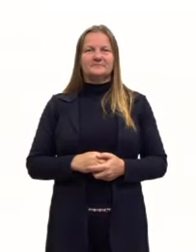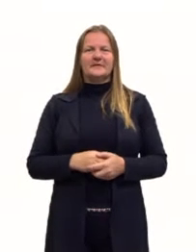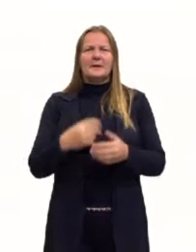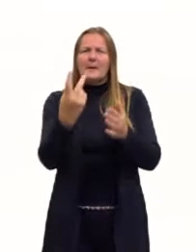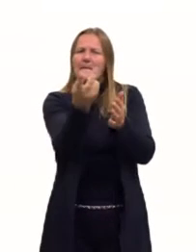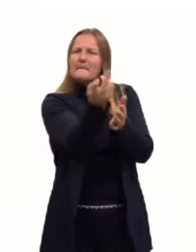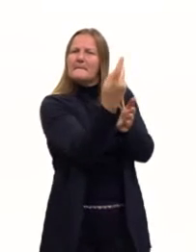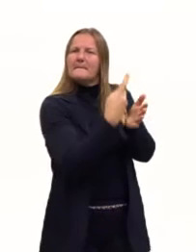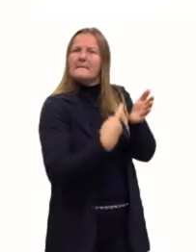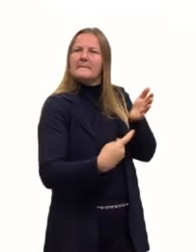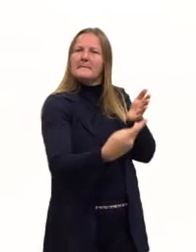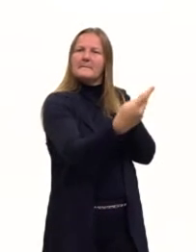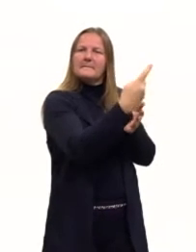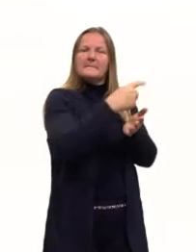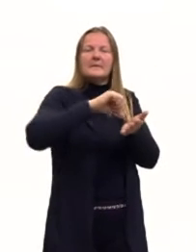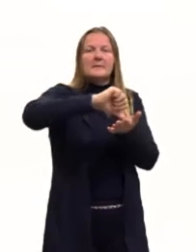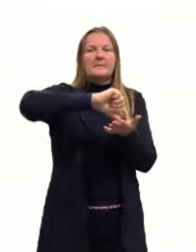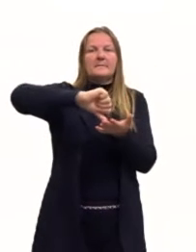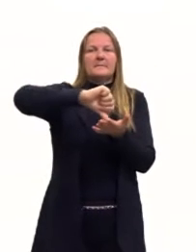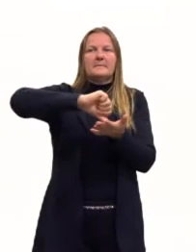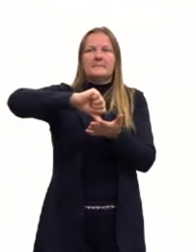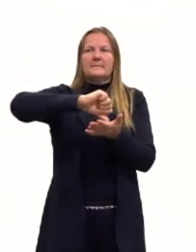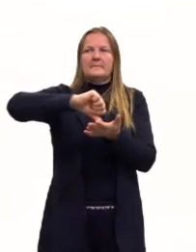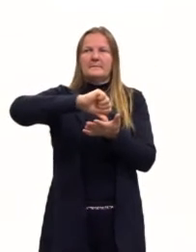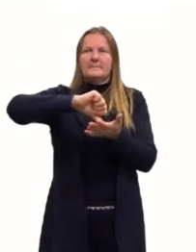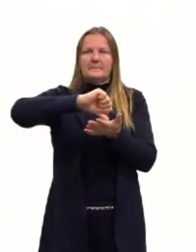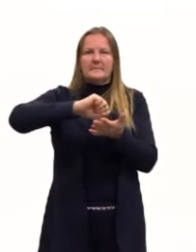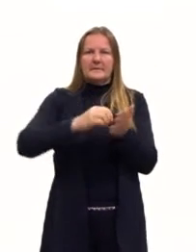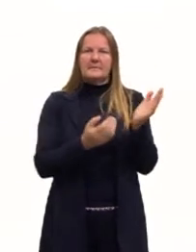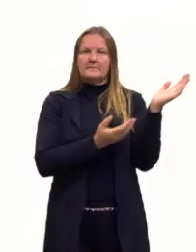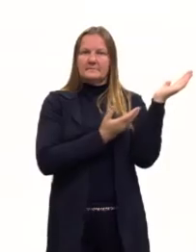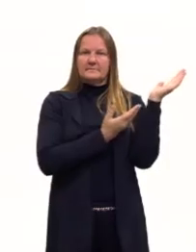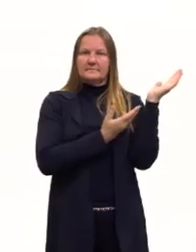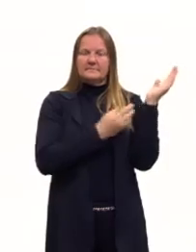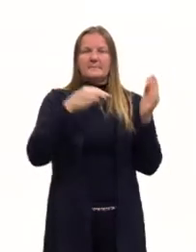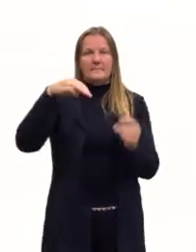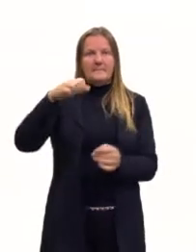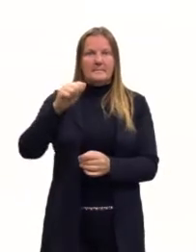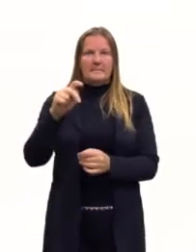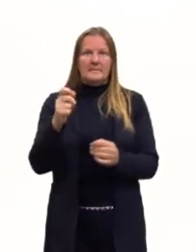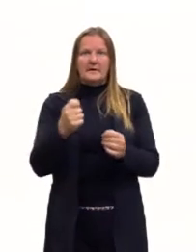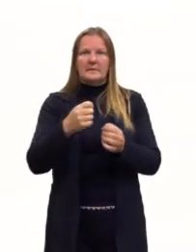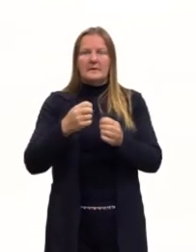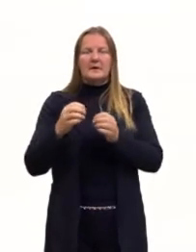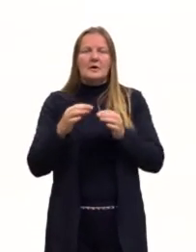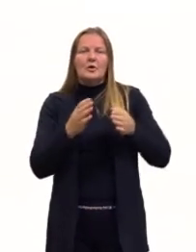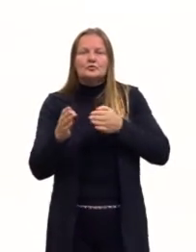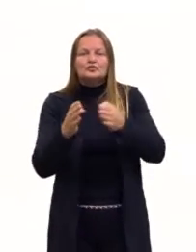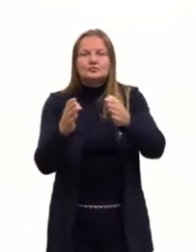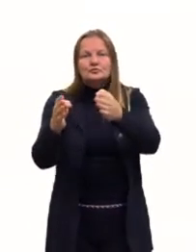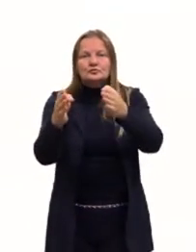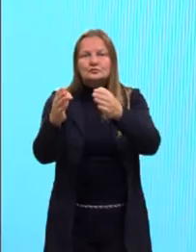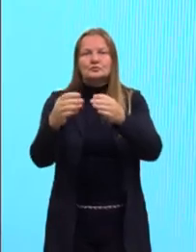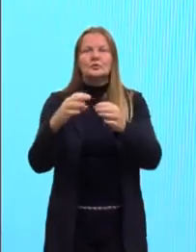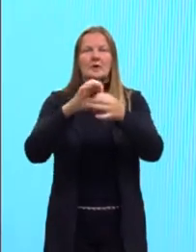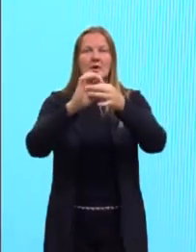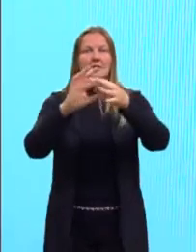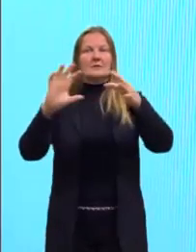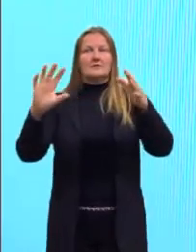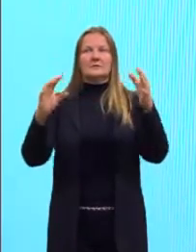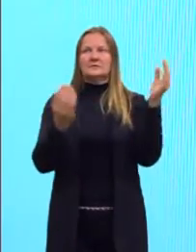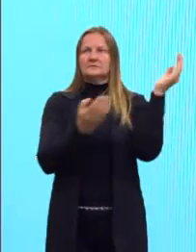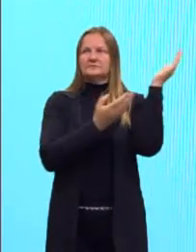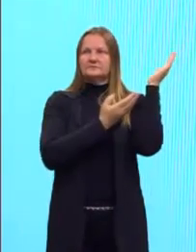alguns mapas né um mapa aqui que eu trago para vocês então é esse mapa né das rotas da Liberdade mostra exatamente